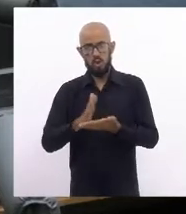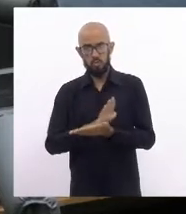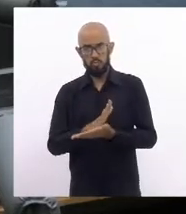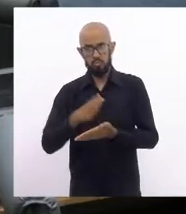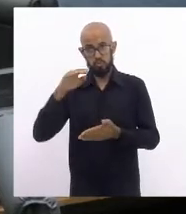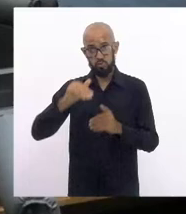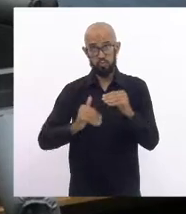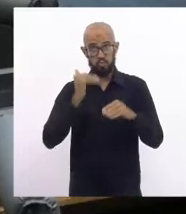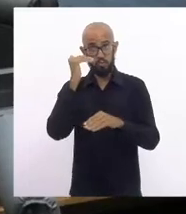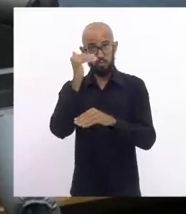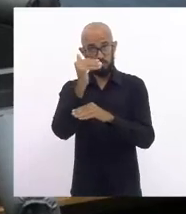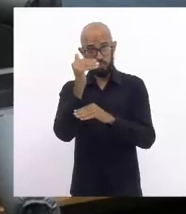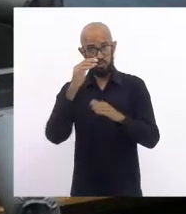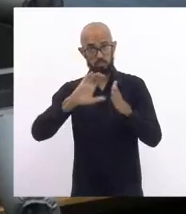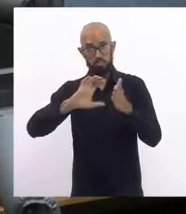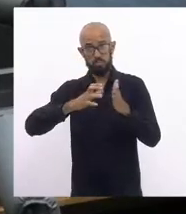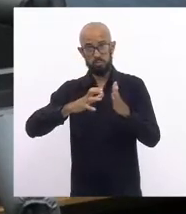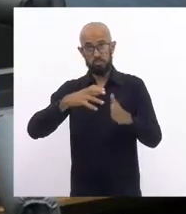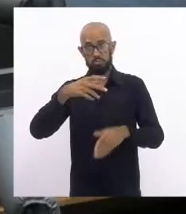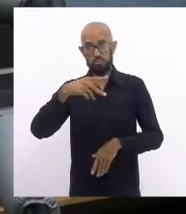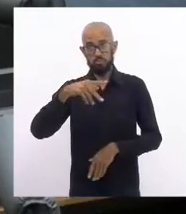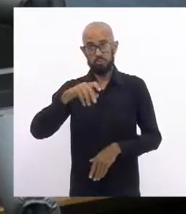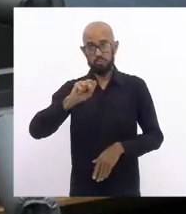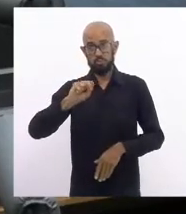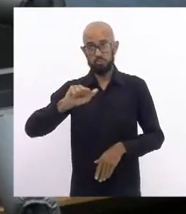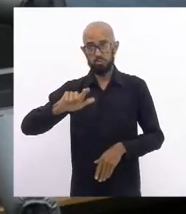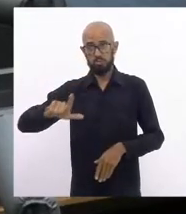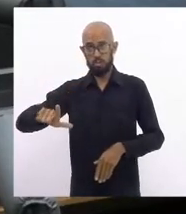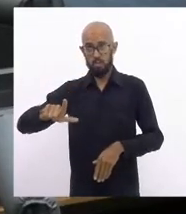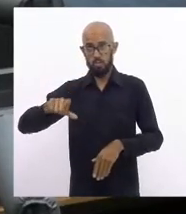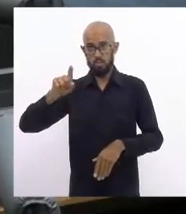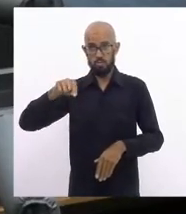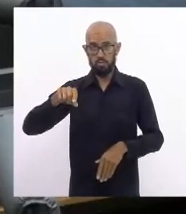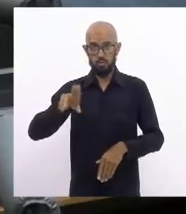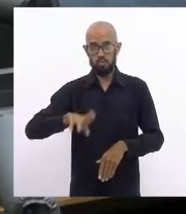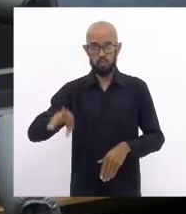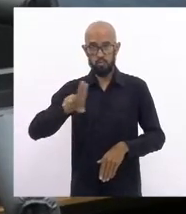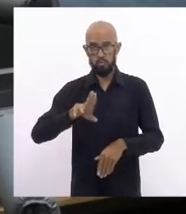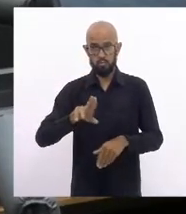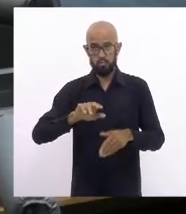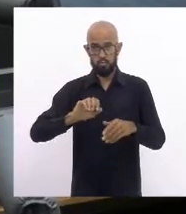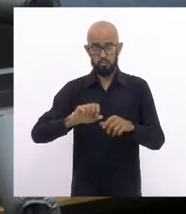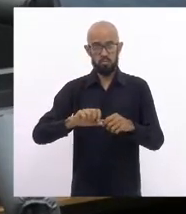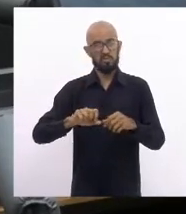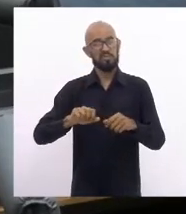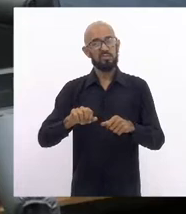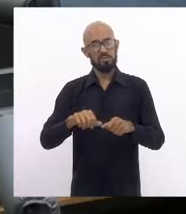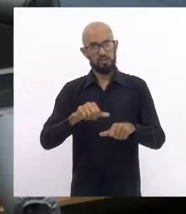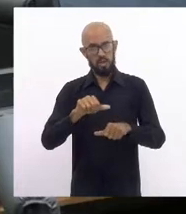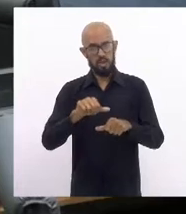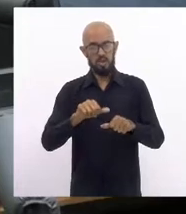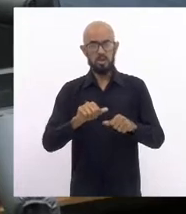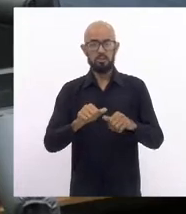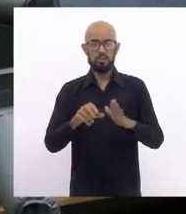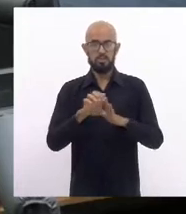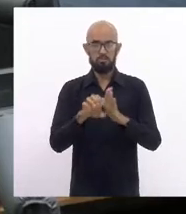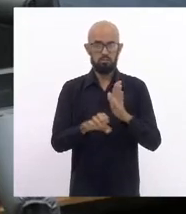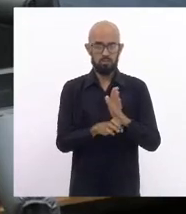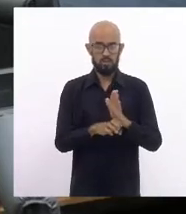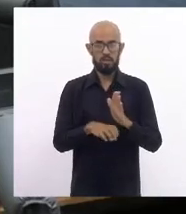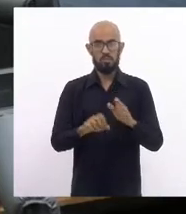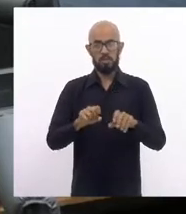PSOL, que é useiro e vezeiro em desconstruir projetos, alterando a sua essência, ao invés de partir